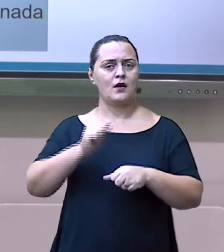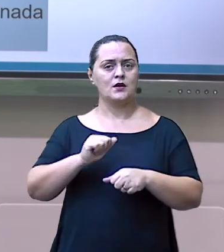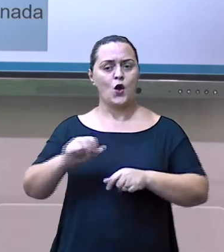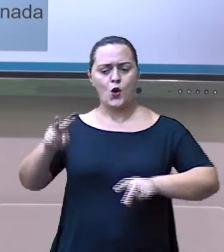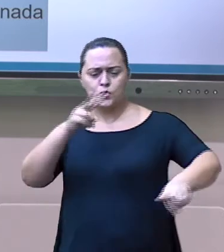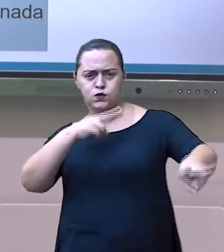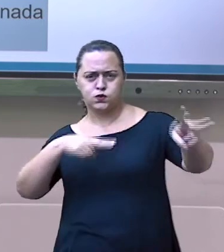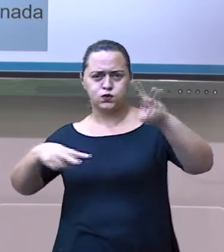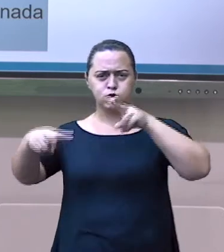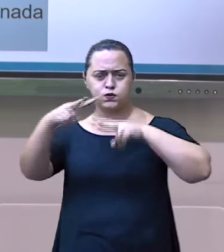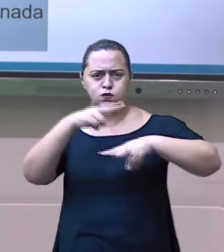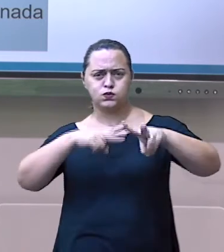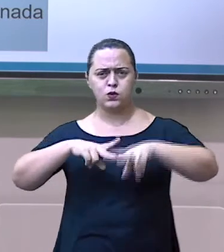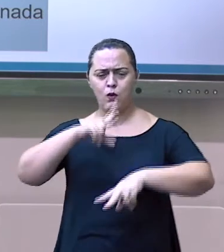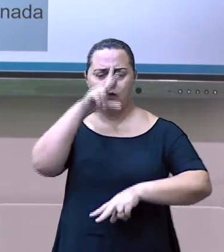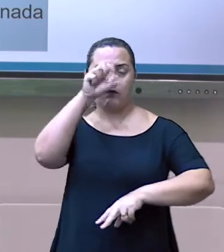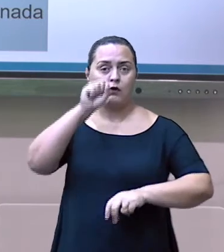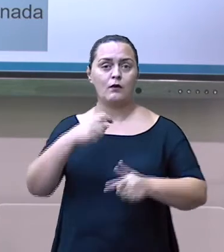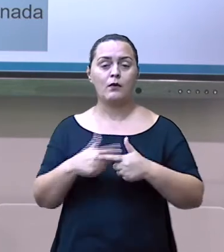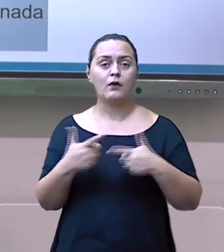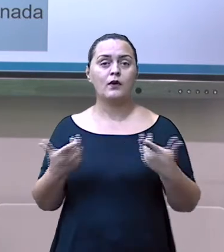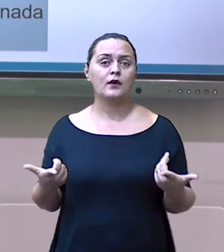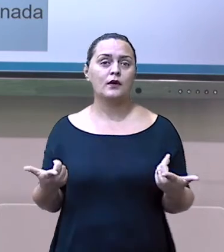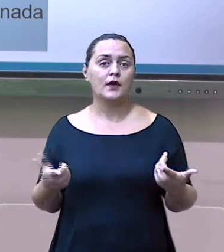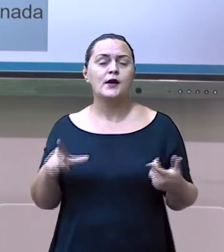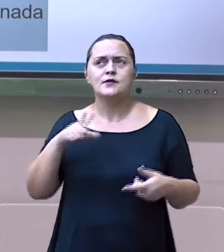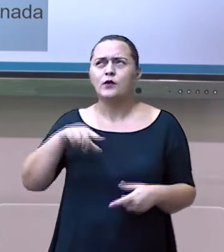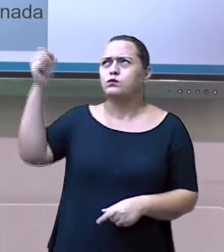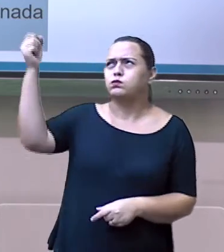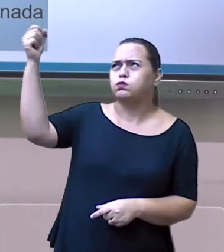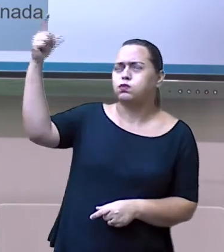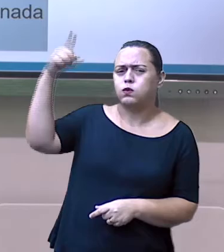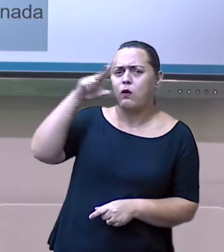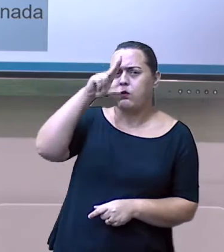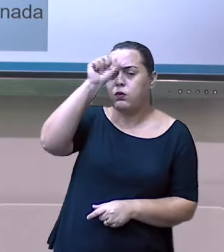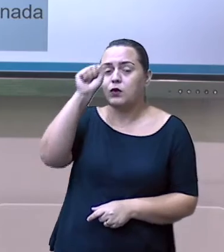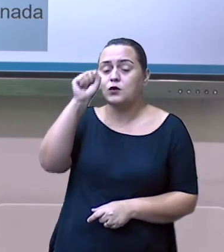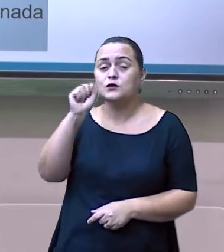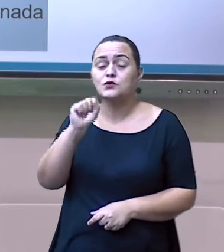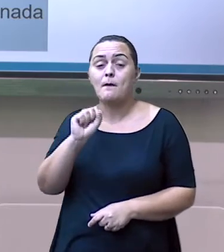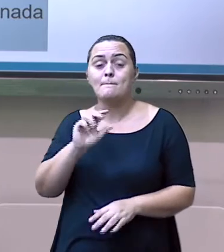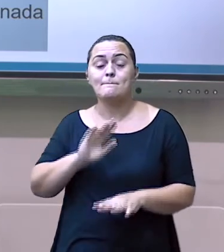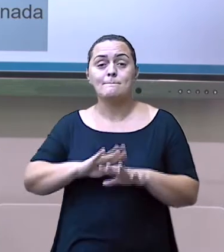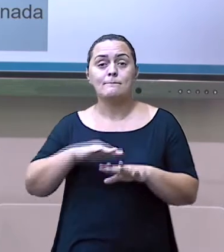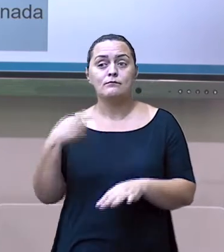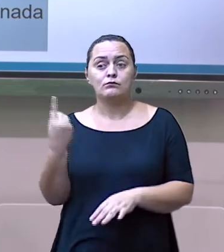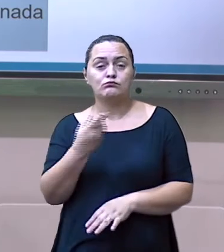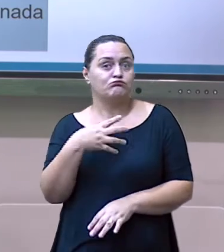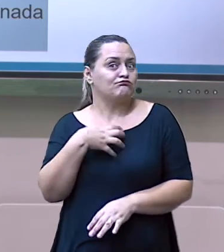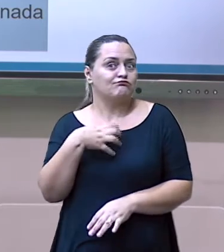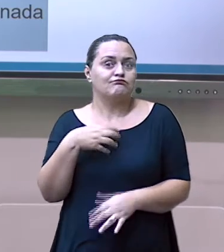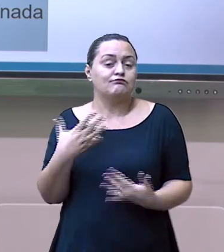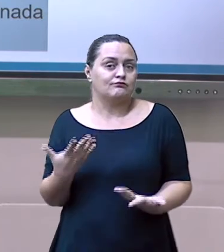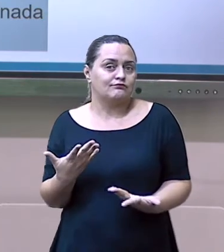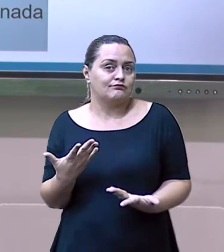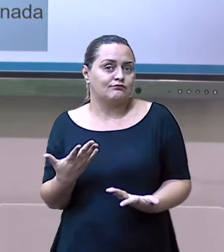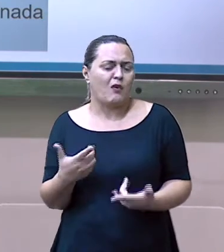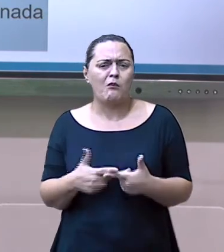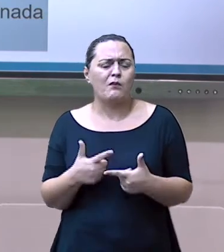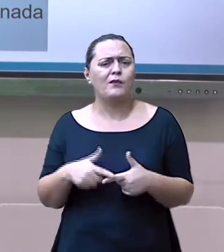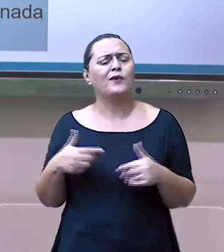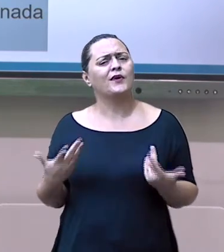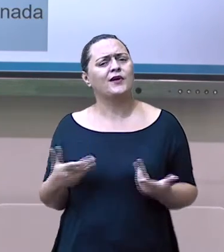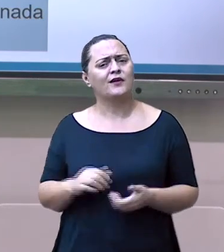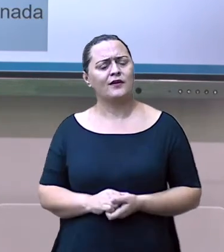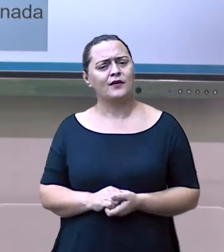o calor, mas não sente ele tão intenso. Porque o fenômeno que influencia lá, nós vamos dar